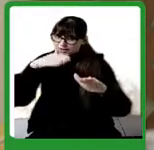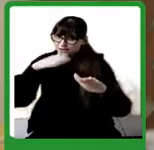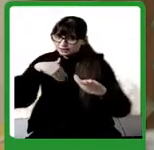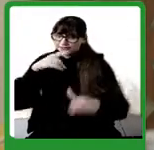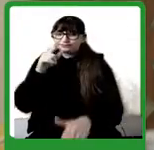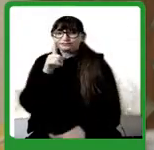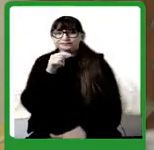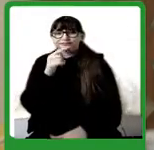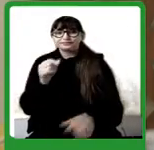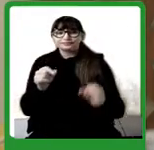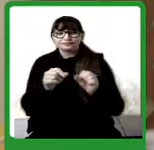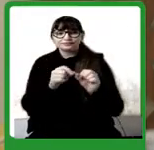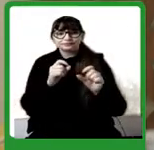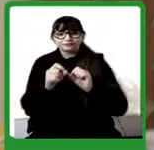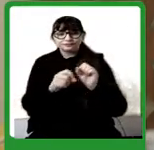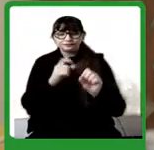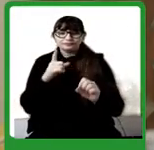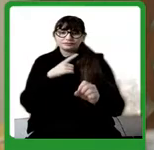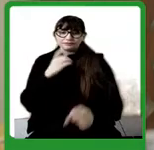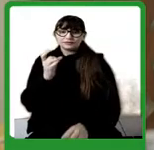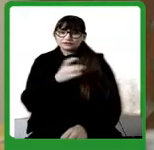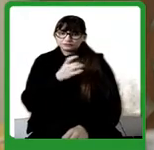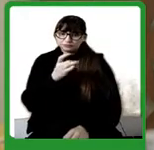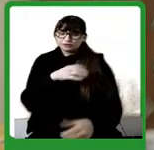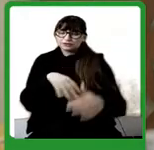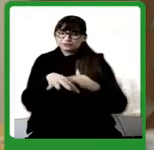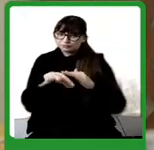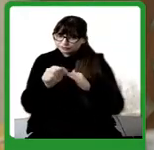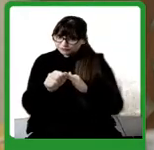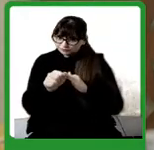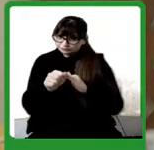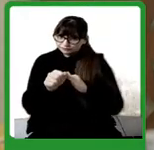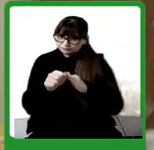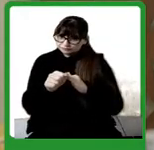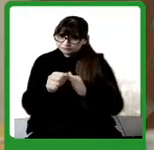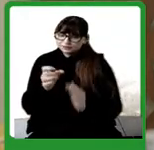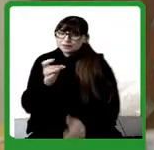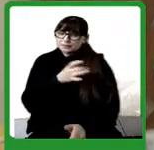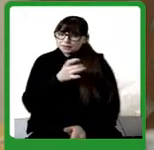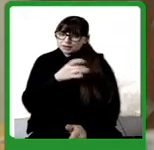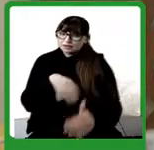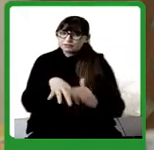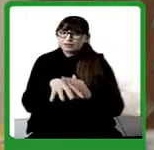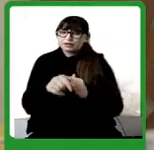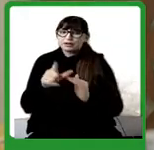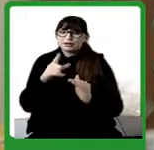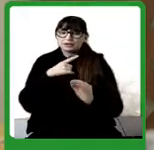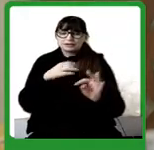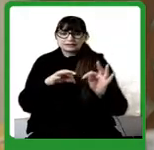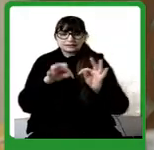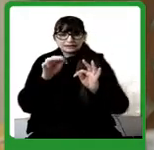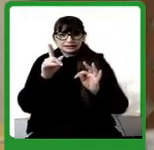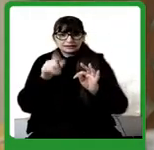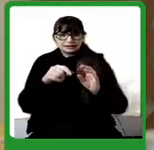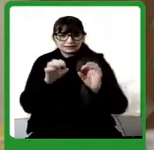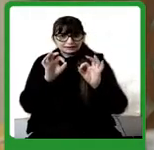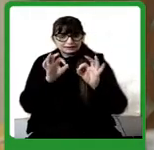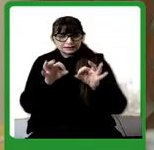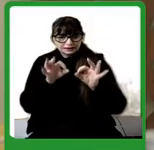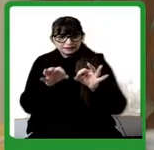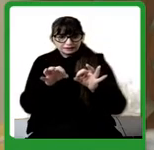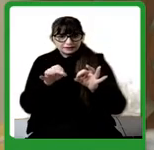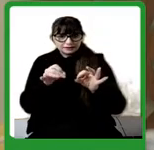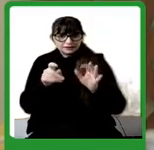faz? O Colono, ele tem muito medo de ser roubado. Daí, ele tem umas técnicas que só os colonos acham que dá certo. Deixar uma